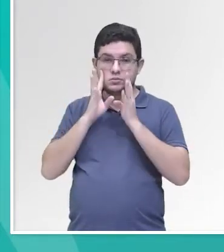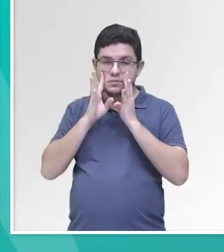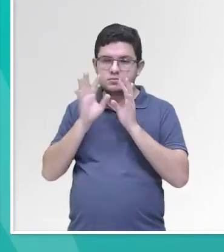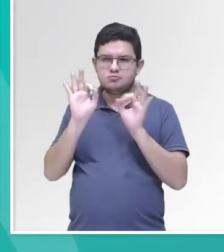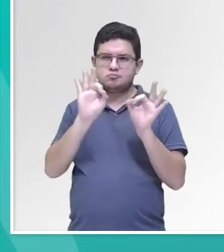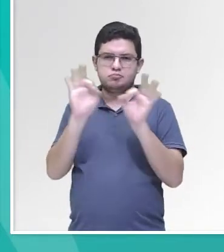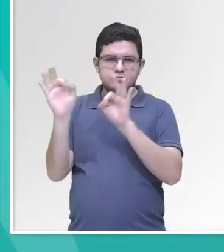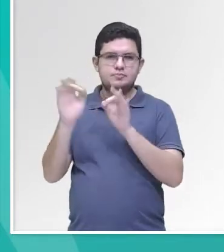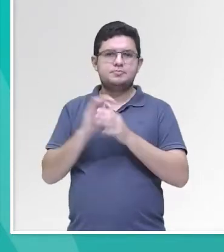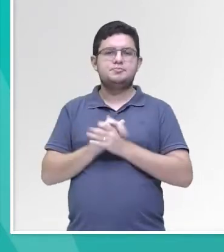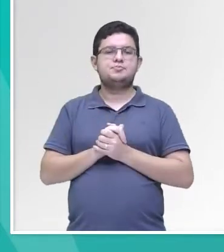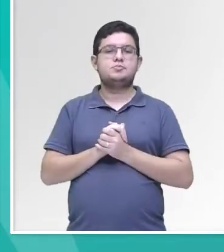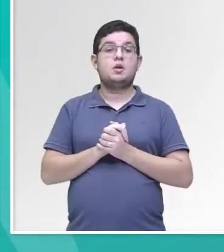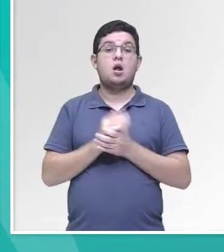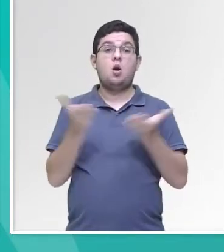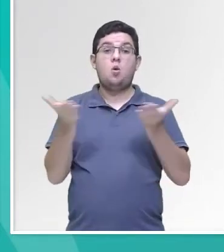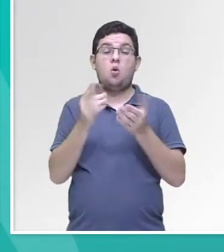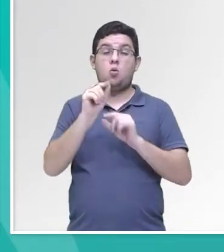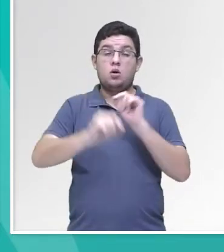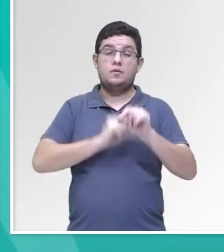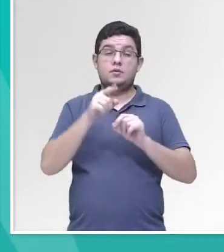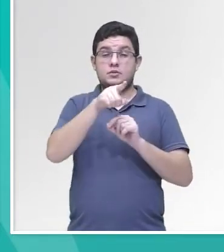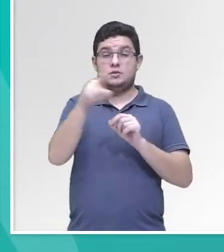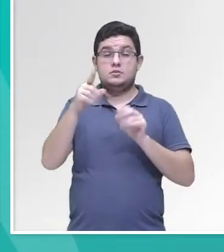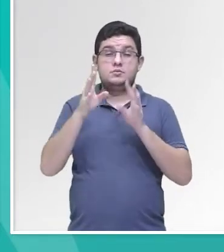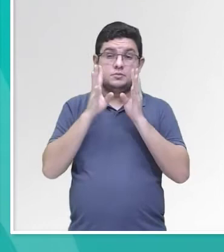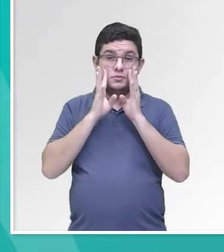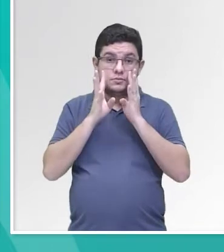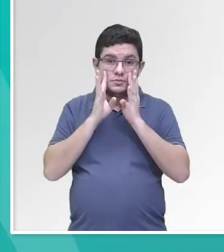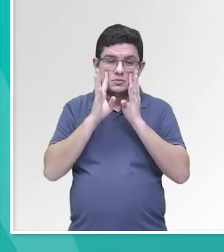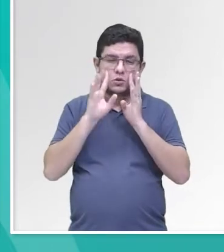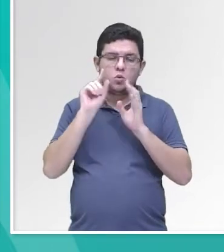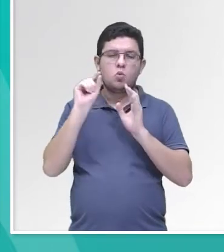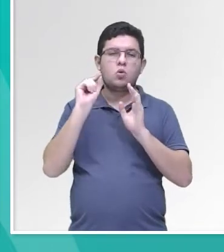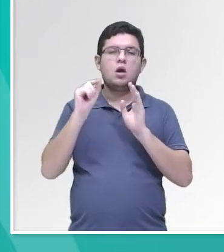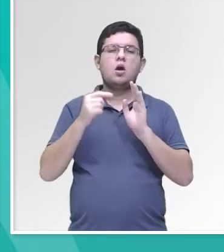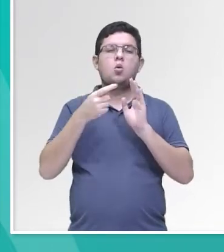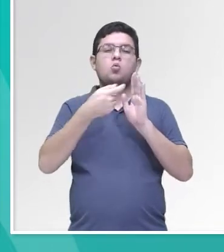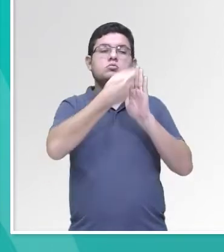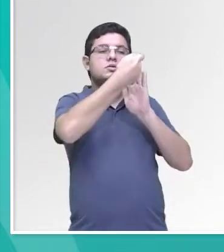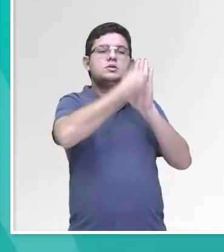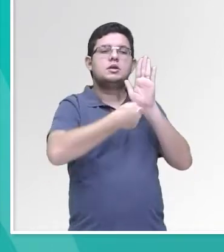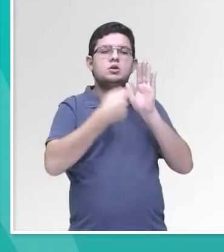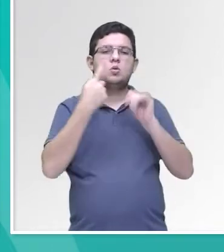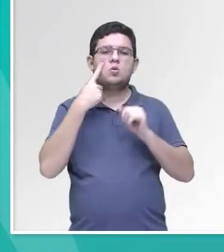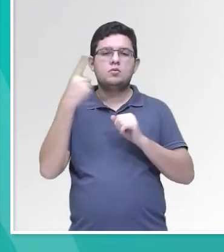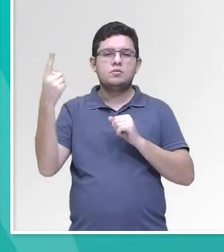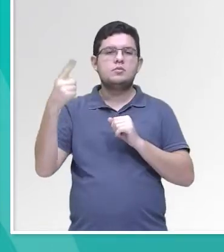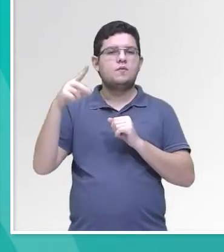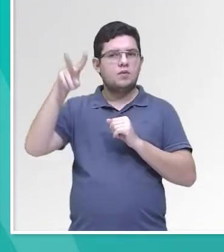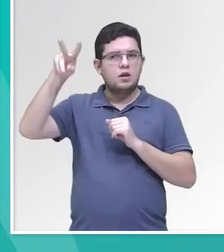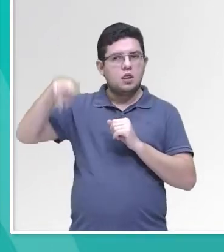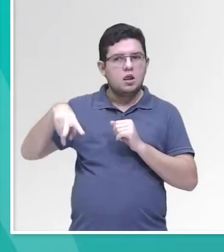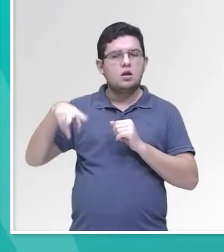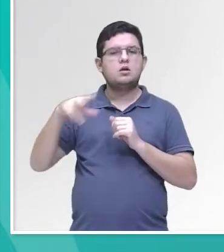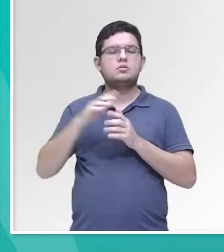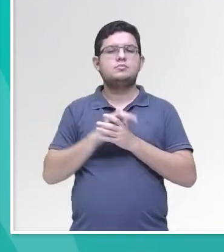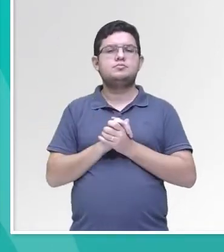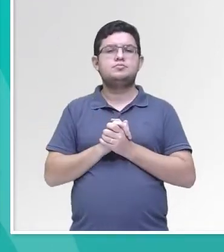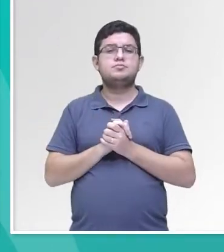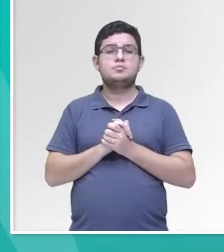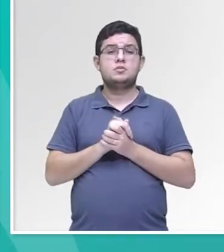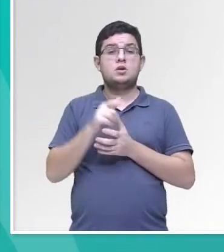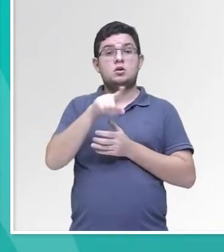agora, vocês vão prestar bastante atenção neste texto que vai ser lido para nós, tá bom? E,